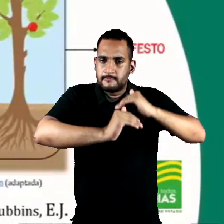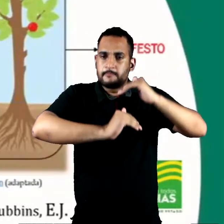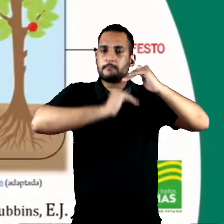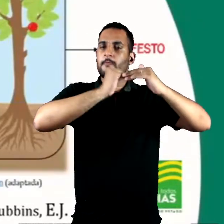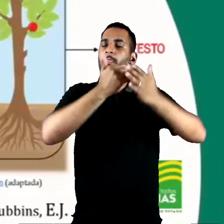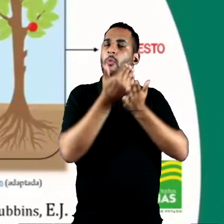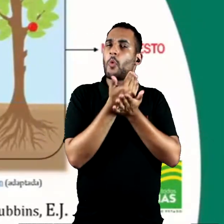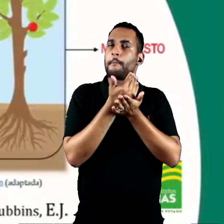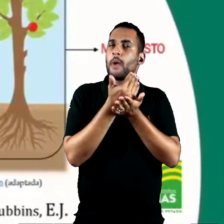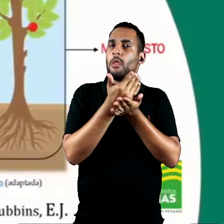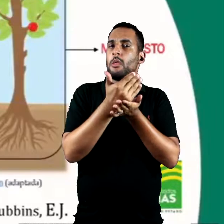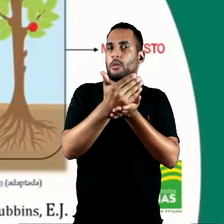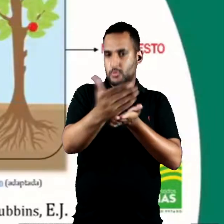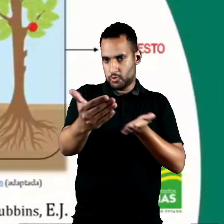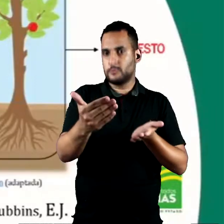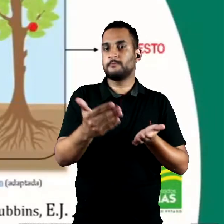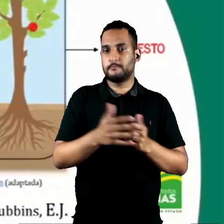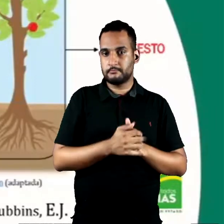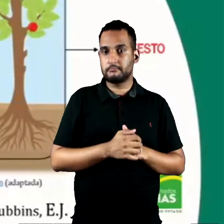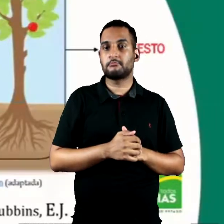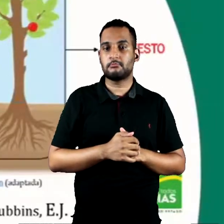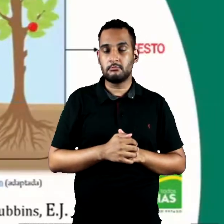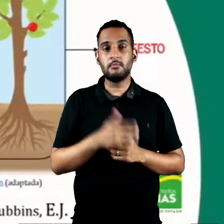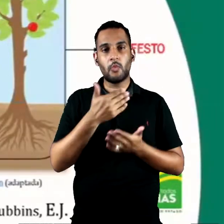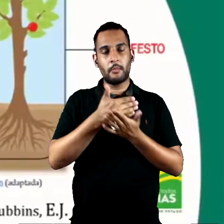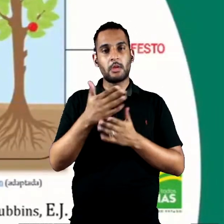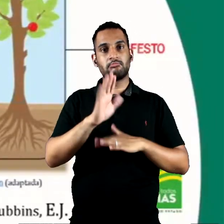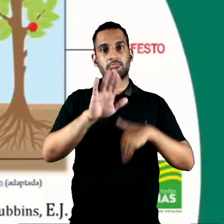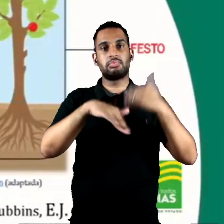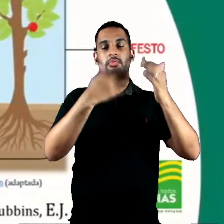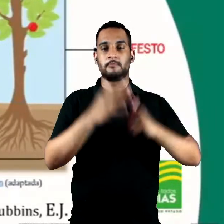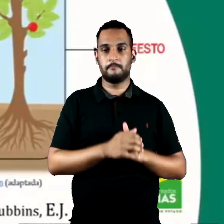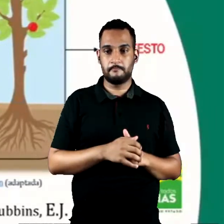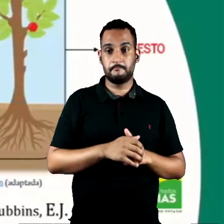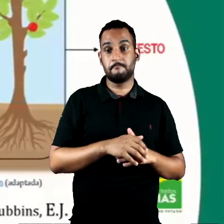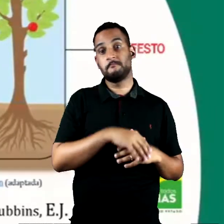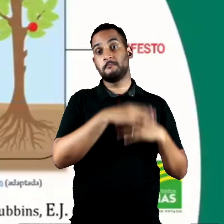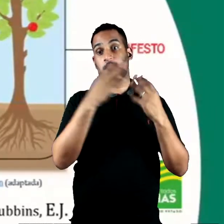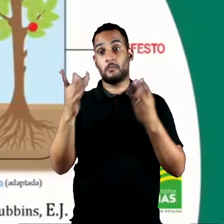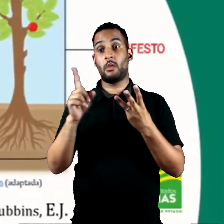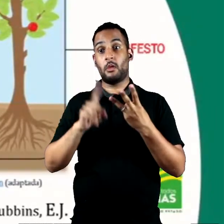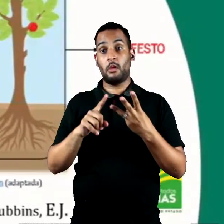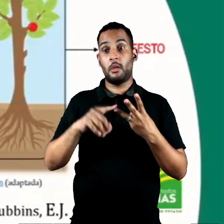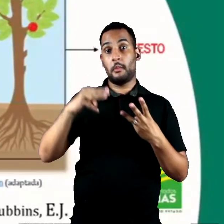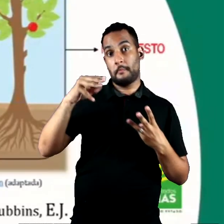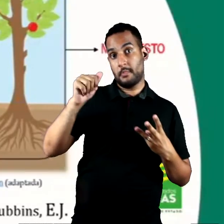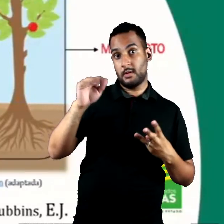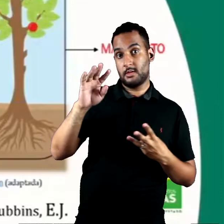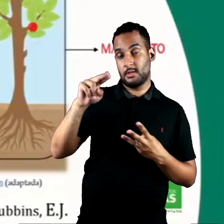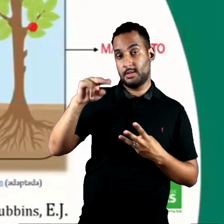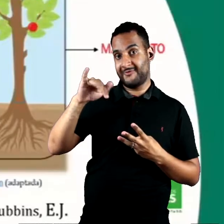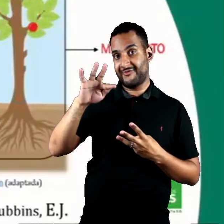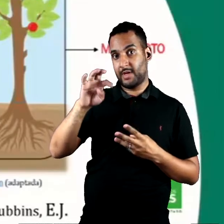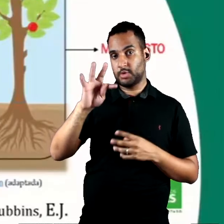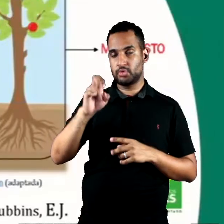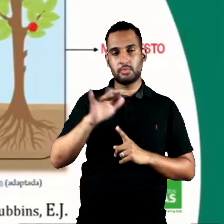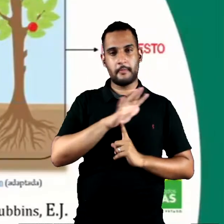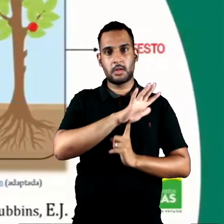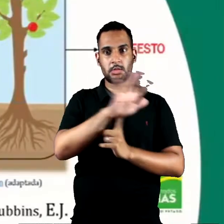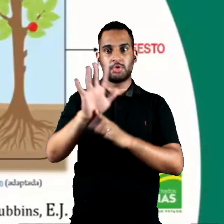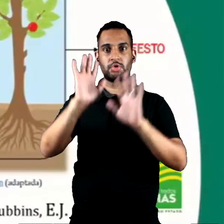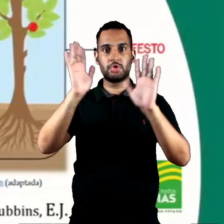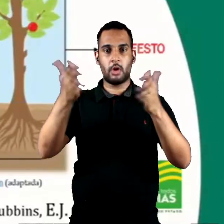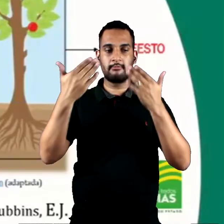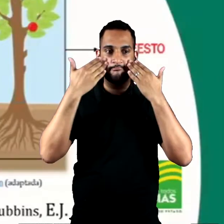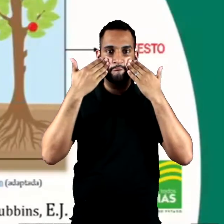a semente está germinando e iniciando seu crescimento. O manifesto é o estágio de desenvolvimento